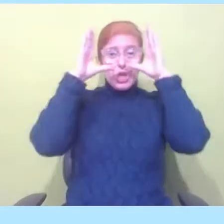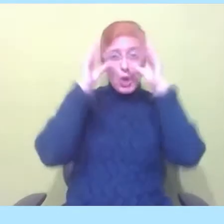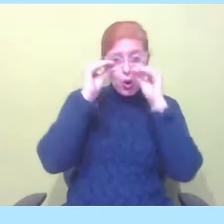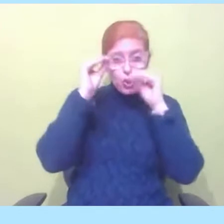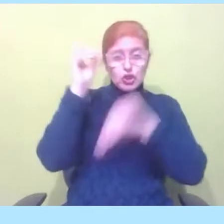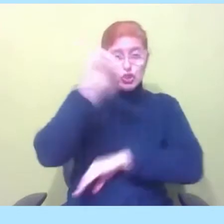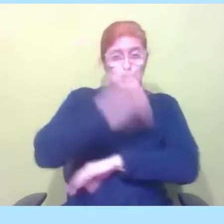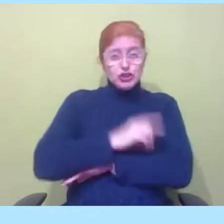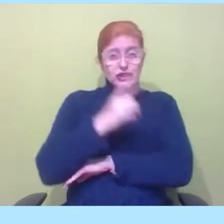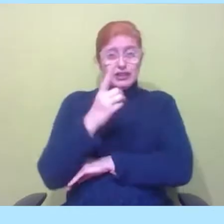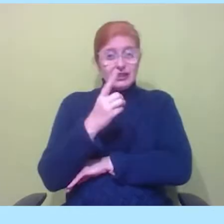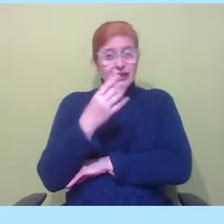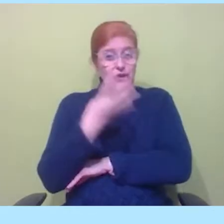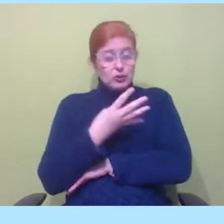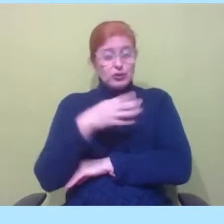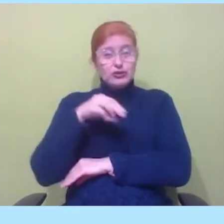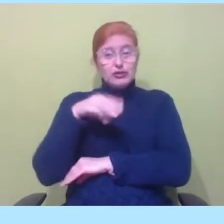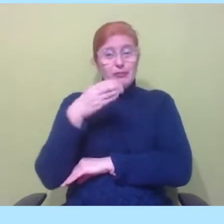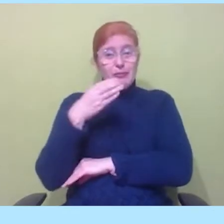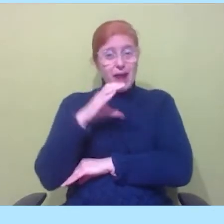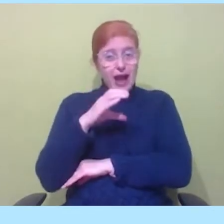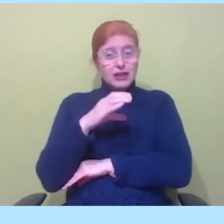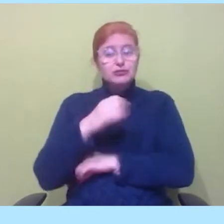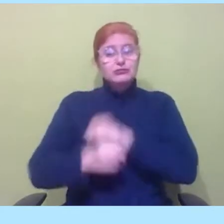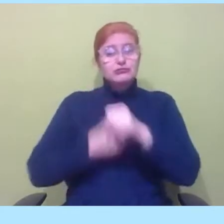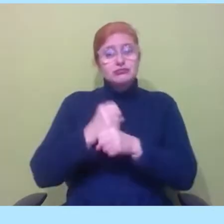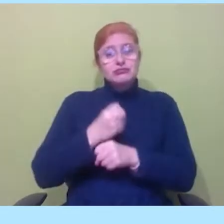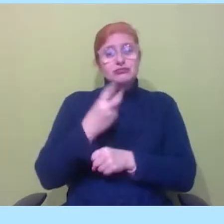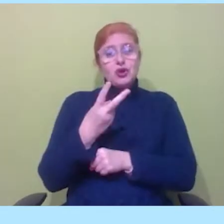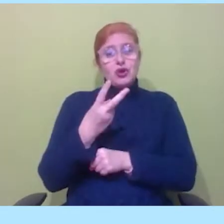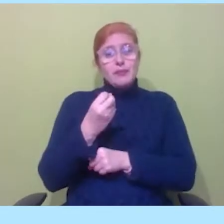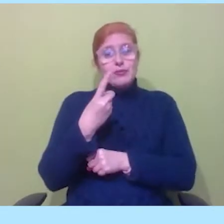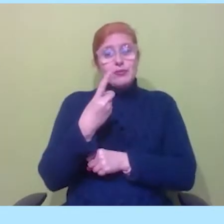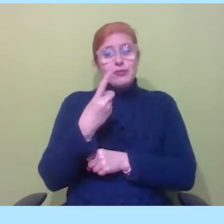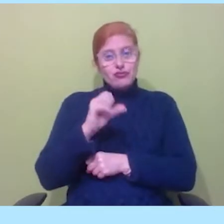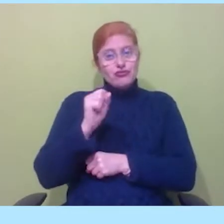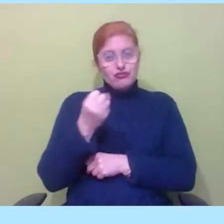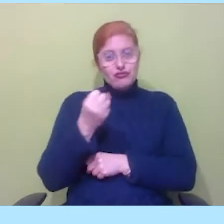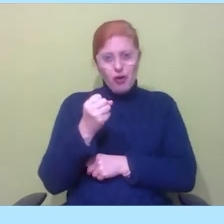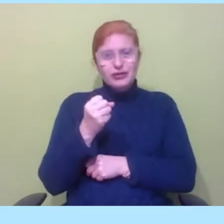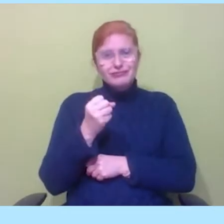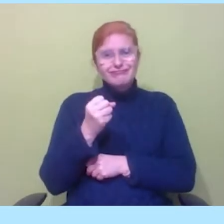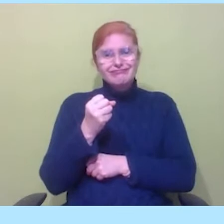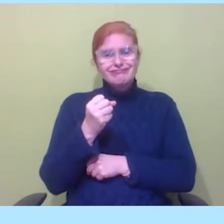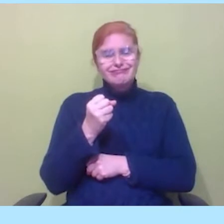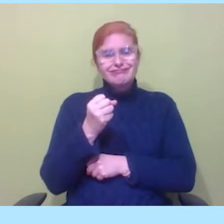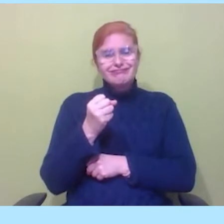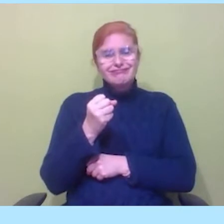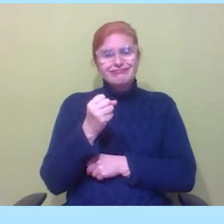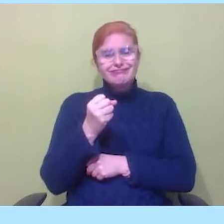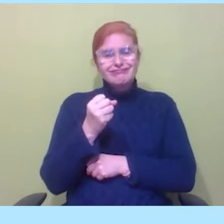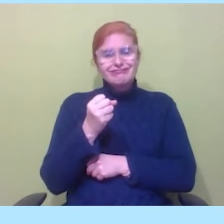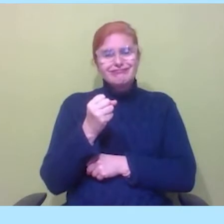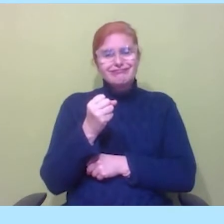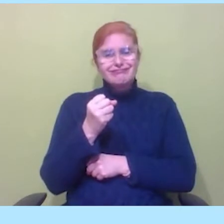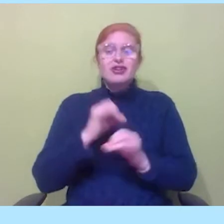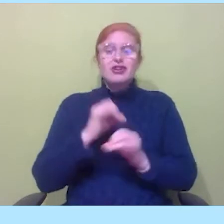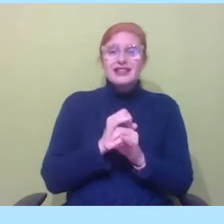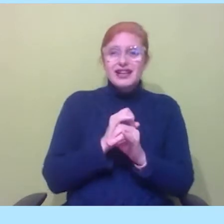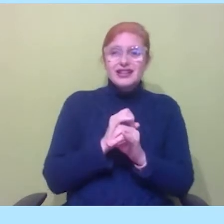2018, e por meio da internet a Maria